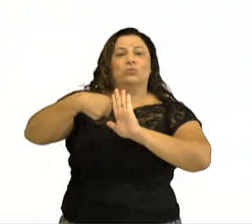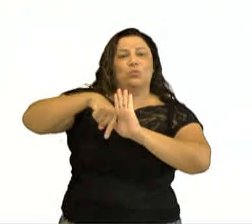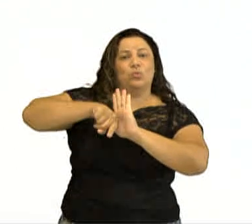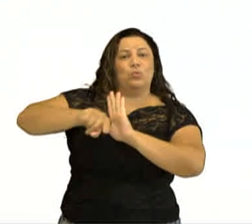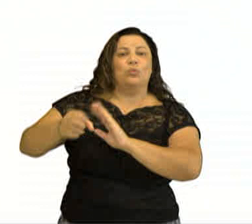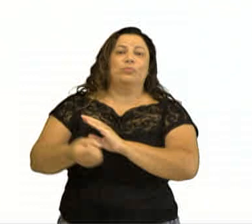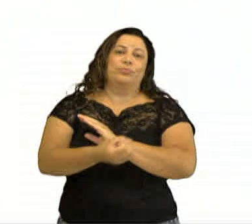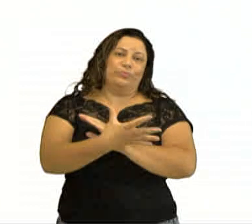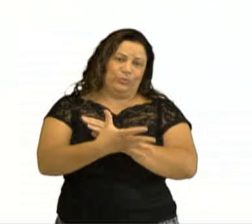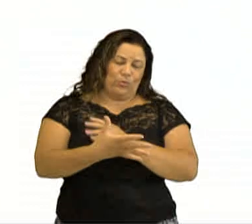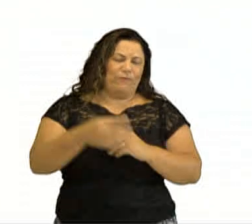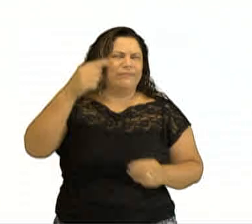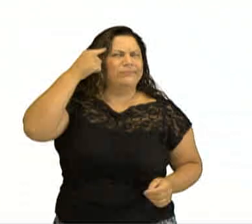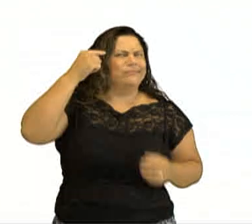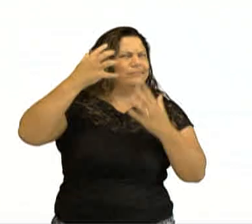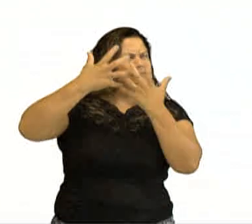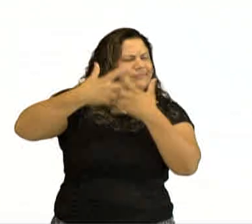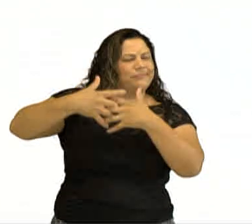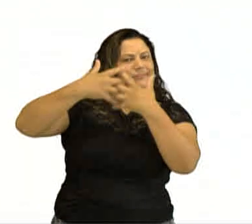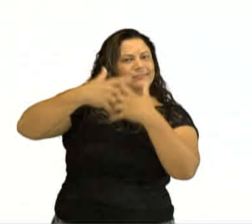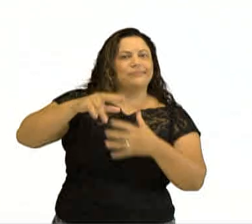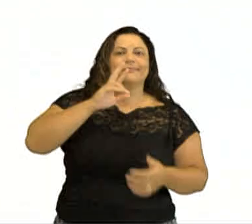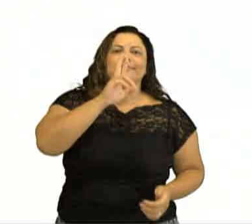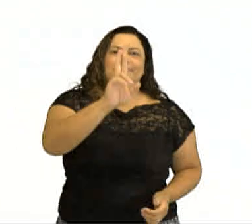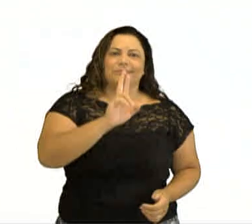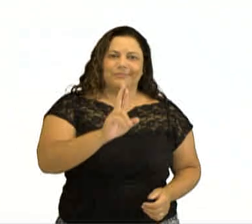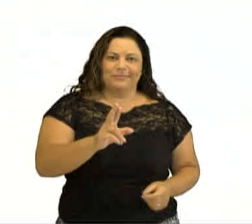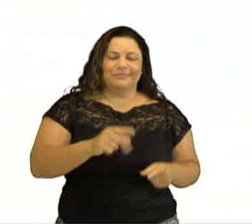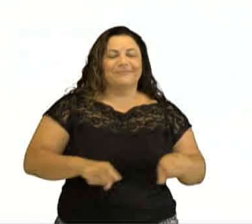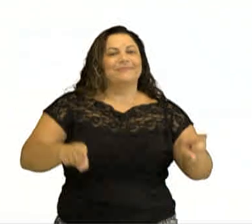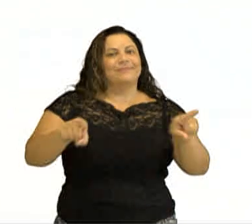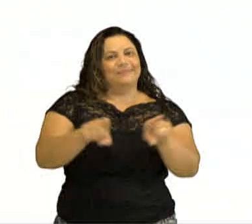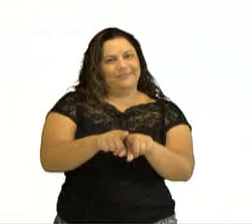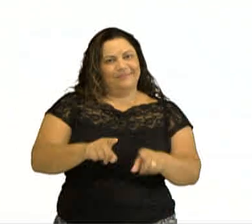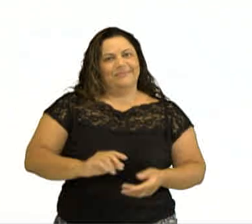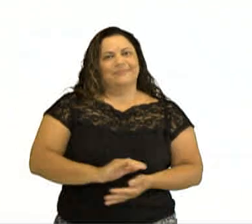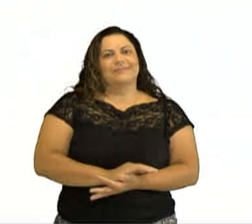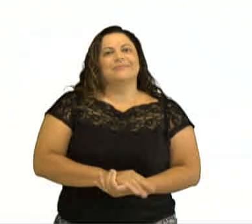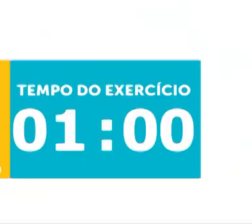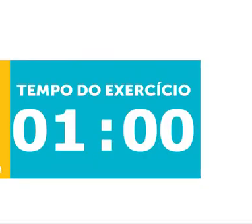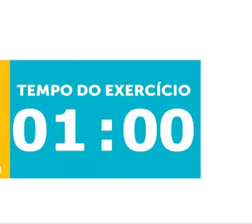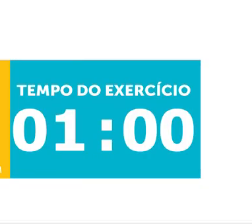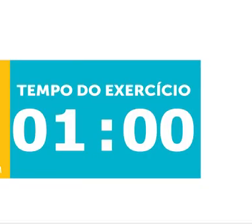reflete sobre tudo que a gente conversou, responde no seu caderno e a gente já volta.